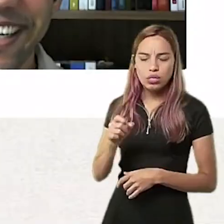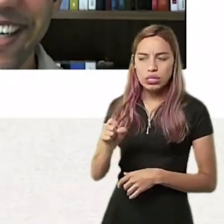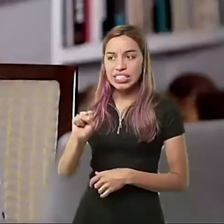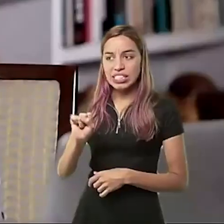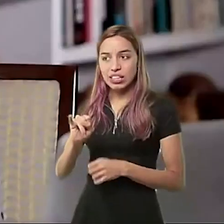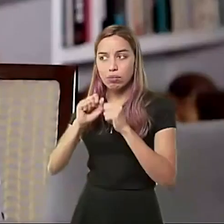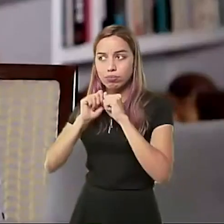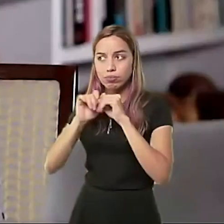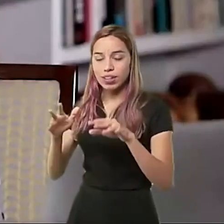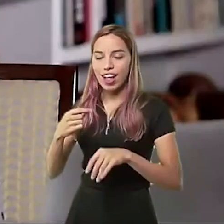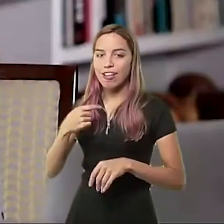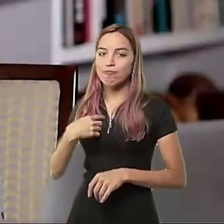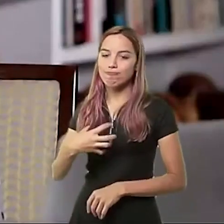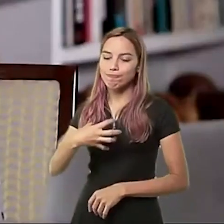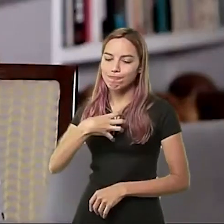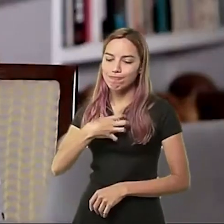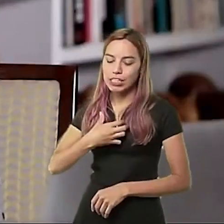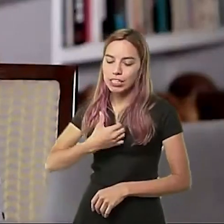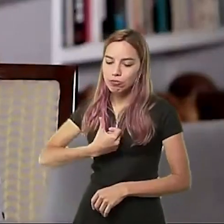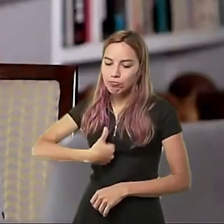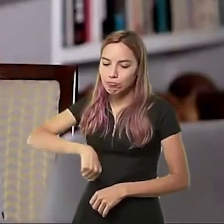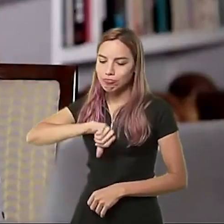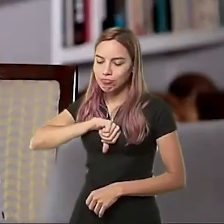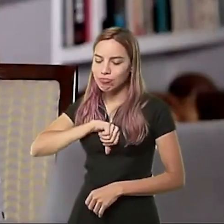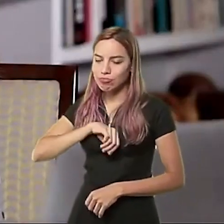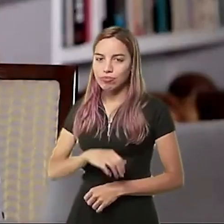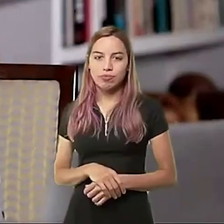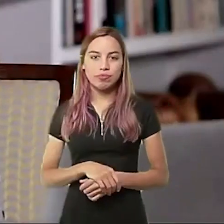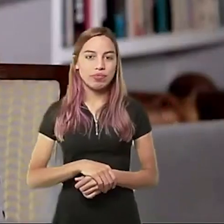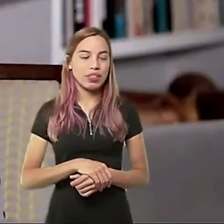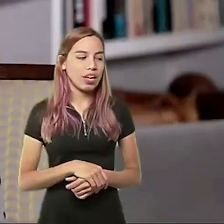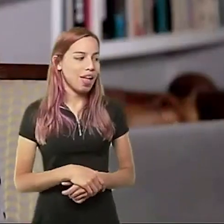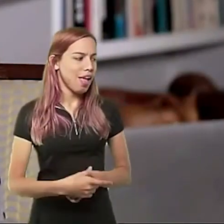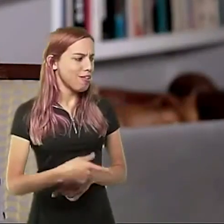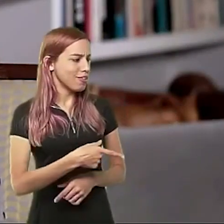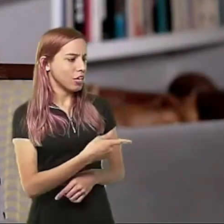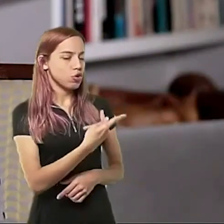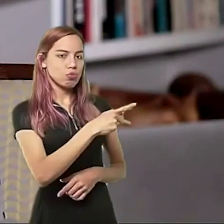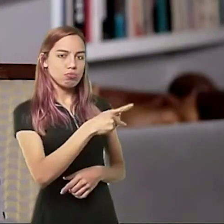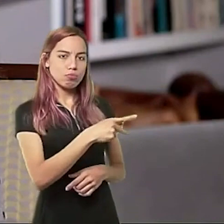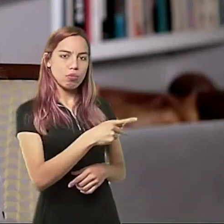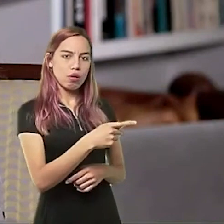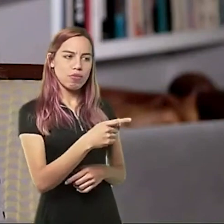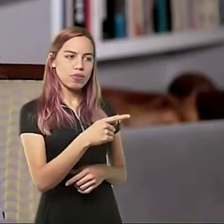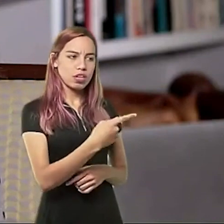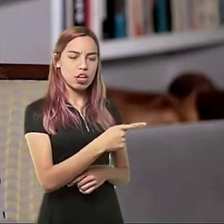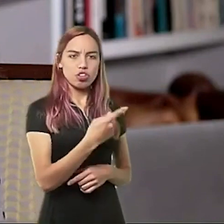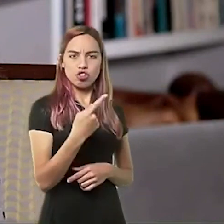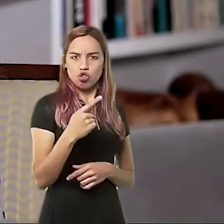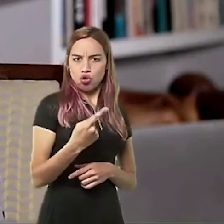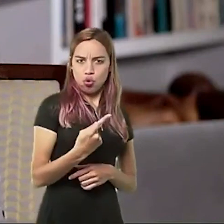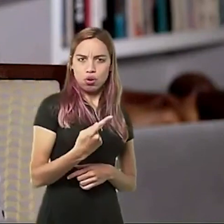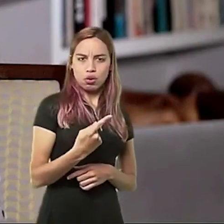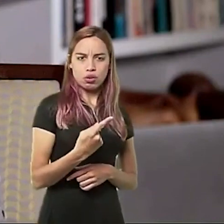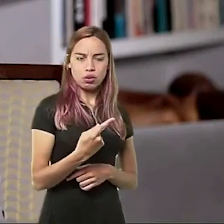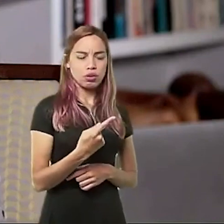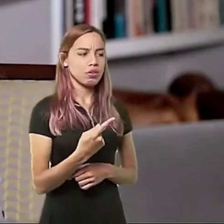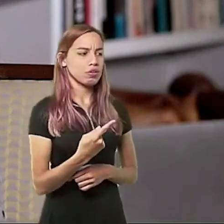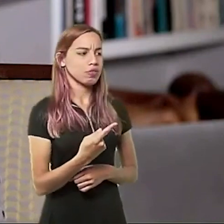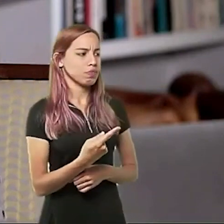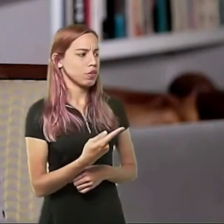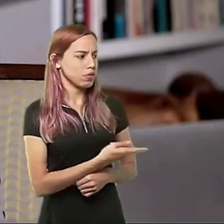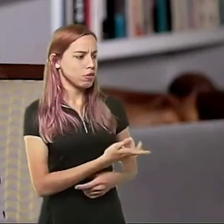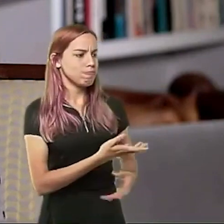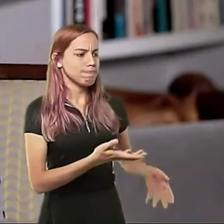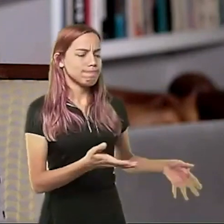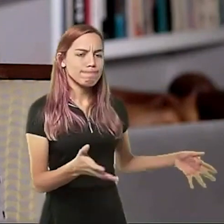E você disse aí dessas suas andanças, né, como geógrafo, que você traz, né, essa realidade